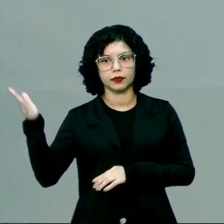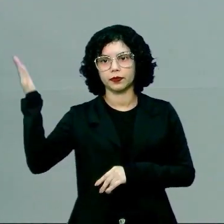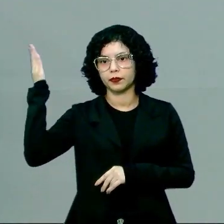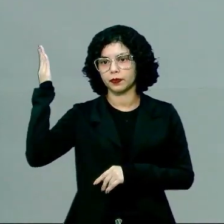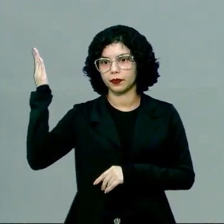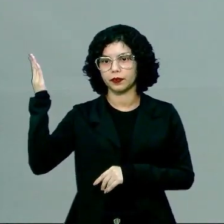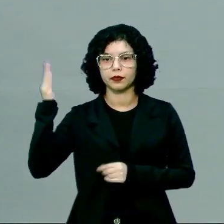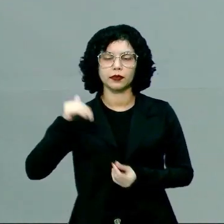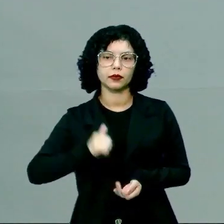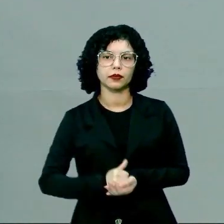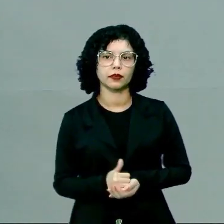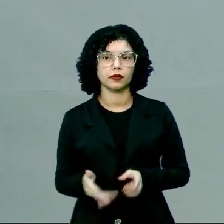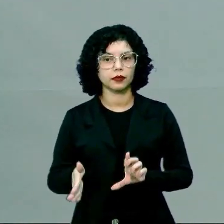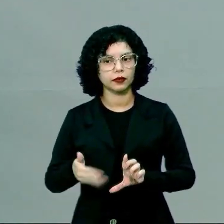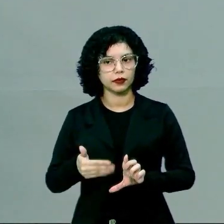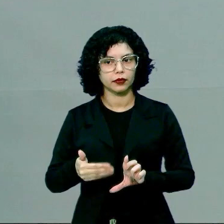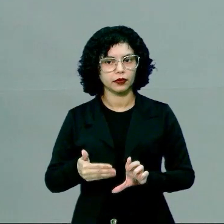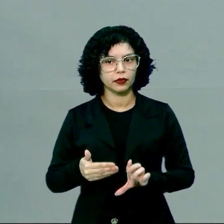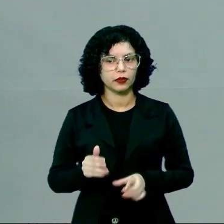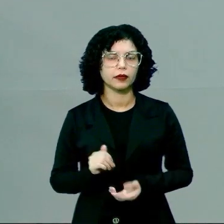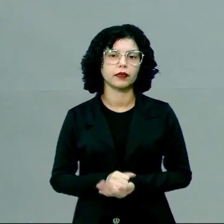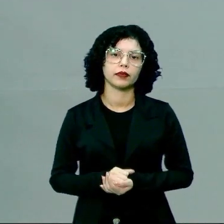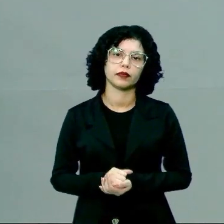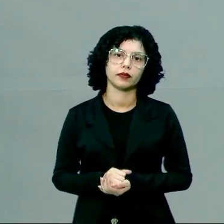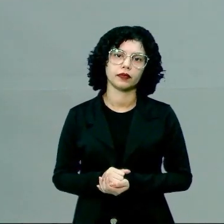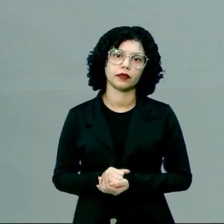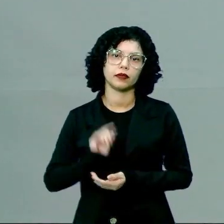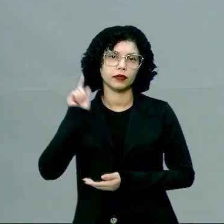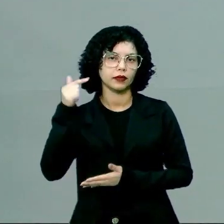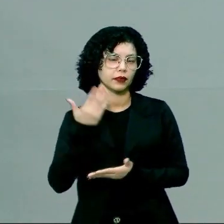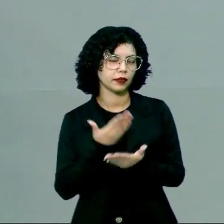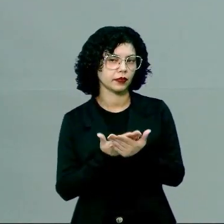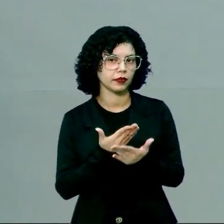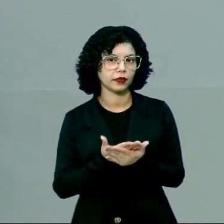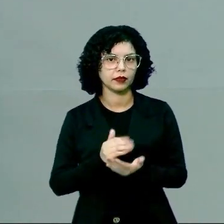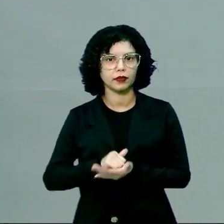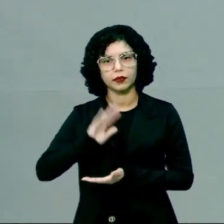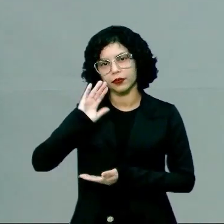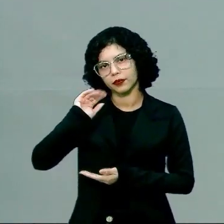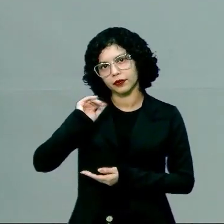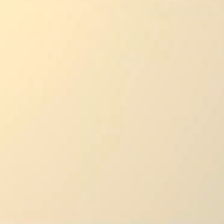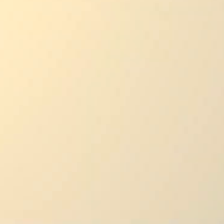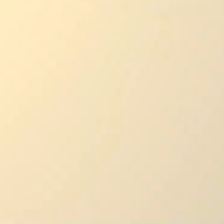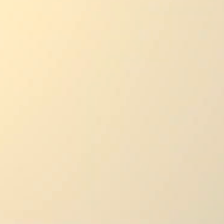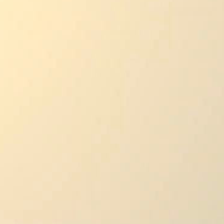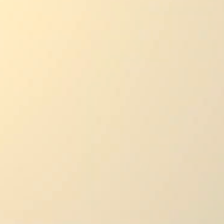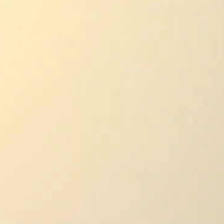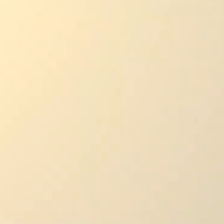plataformas para vocês ficarem por dentro das nossas aulas. Até a próxima aula. Tchau, tchau!